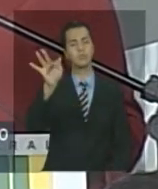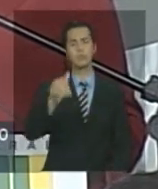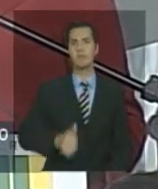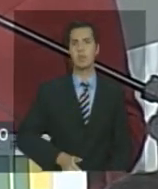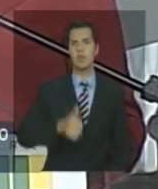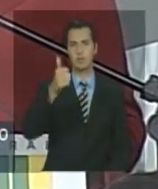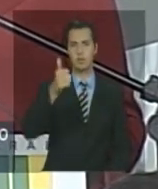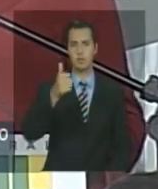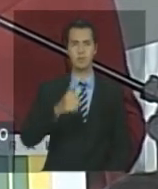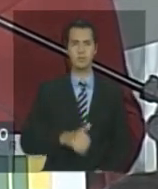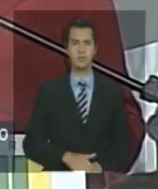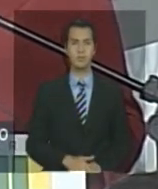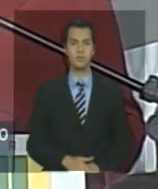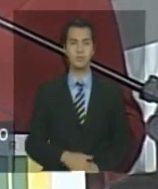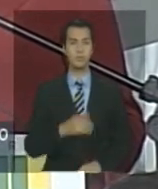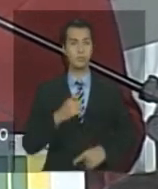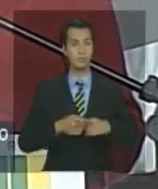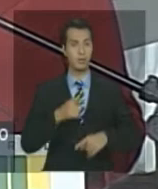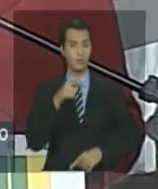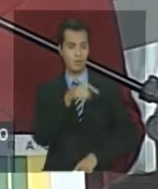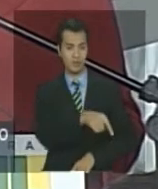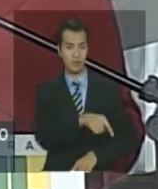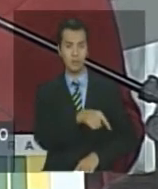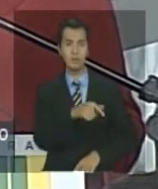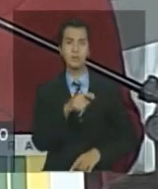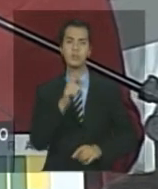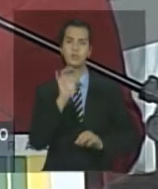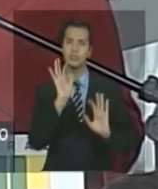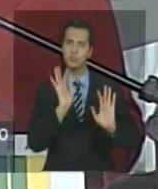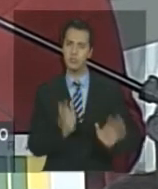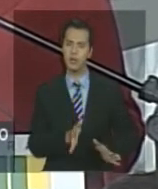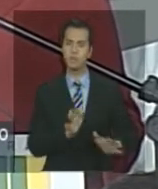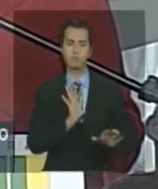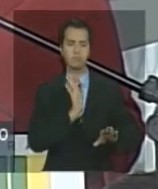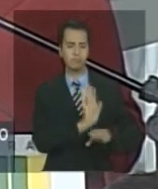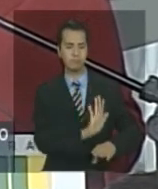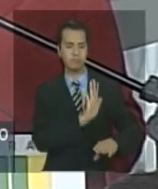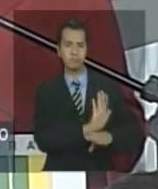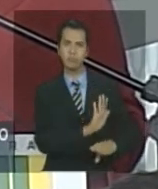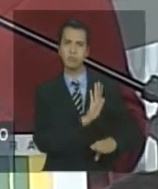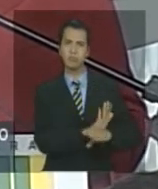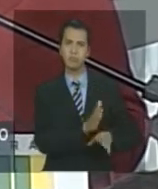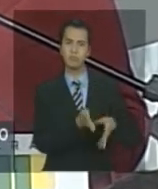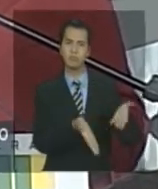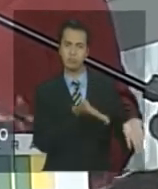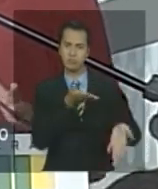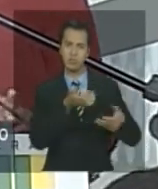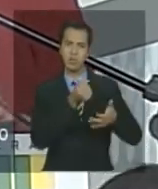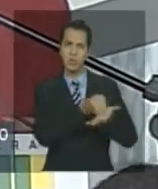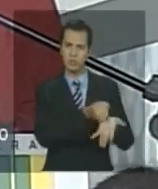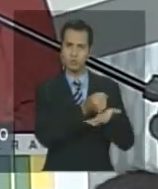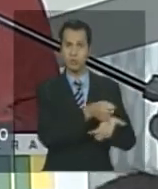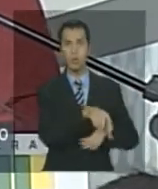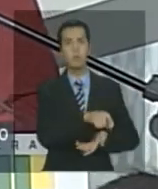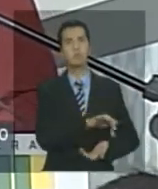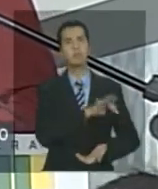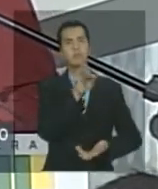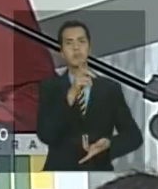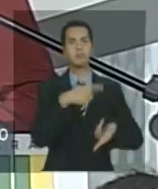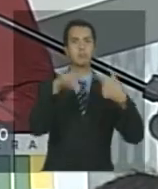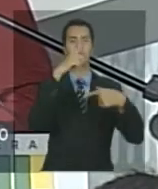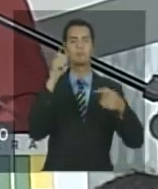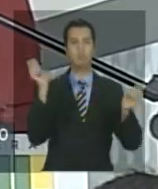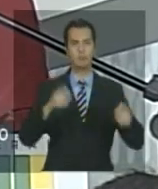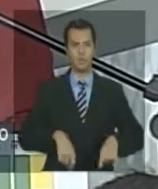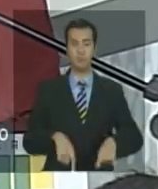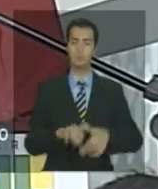melhor, porque construíram as suas condições para ter um futuro melhor. Então, parabéns a